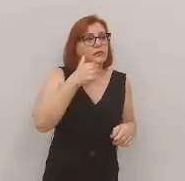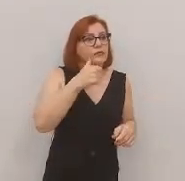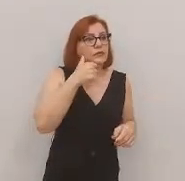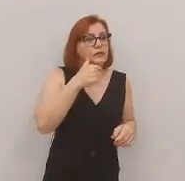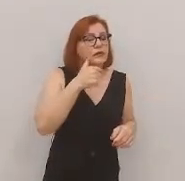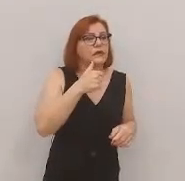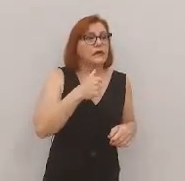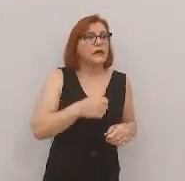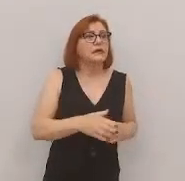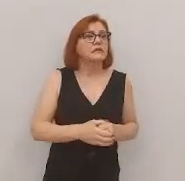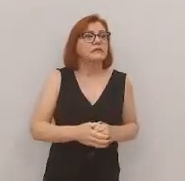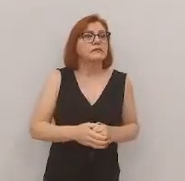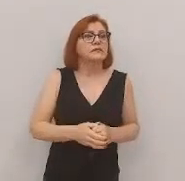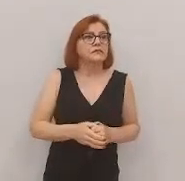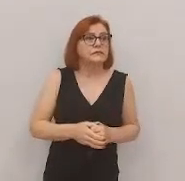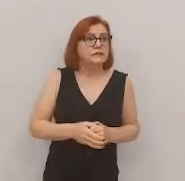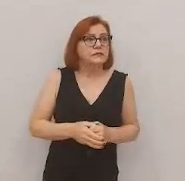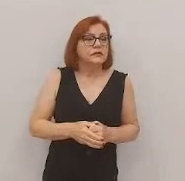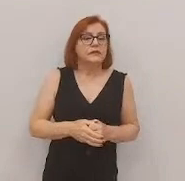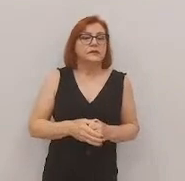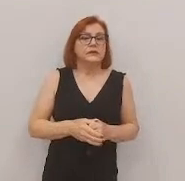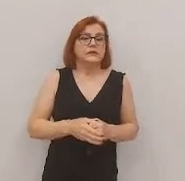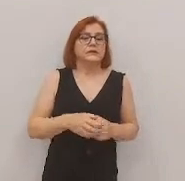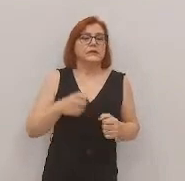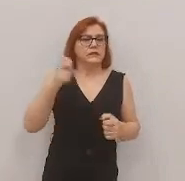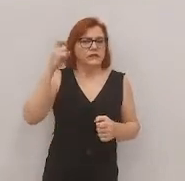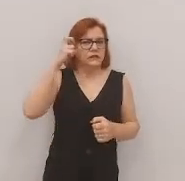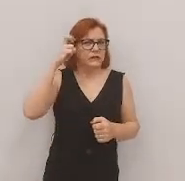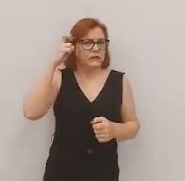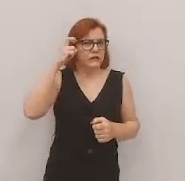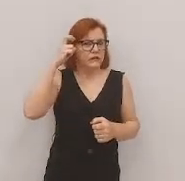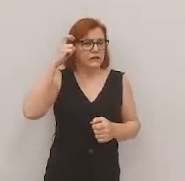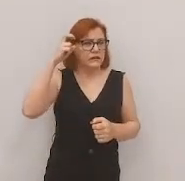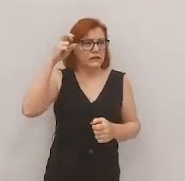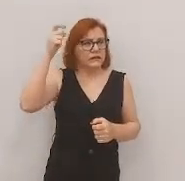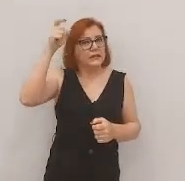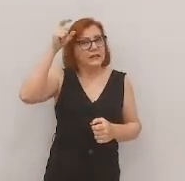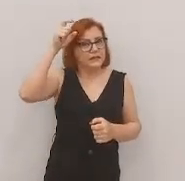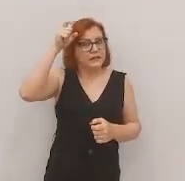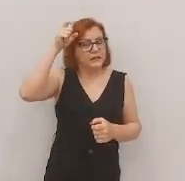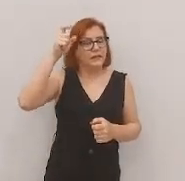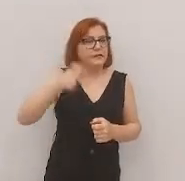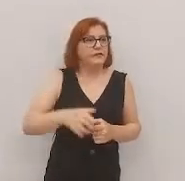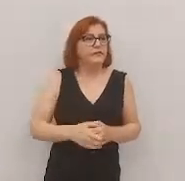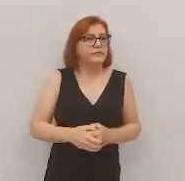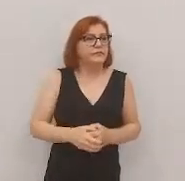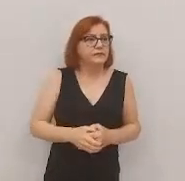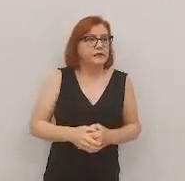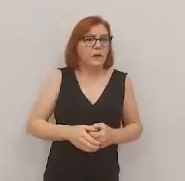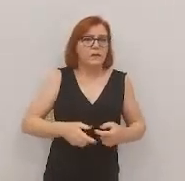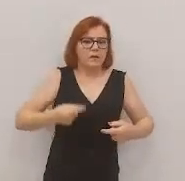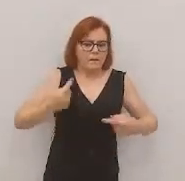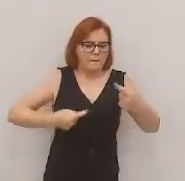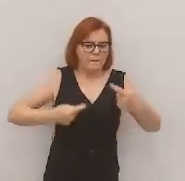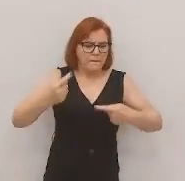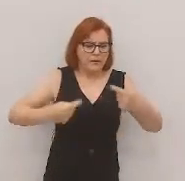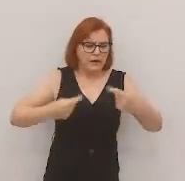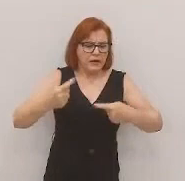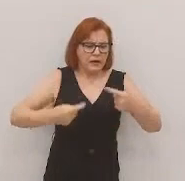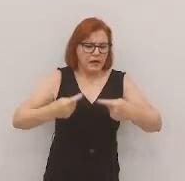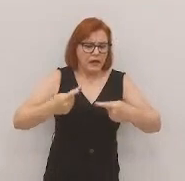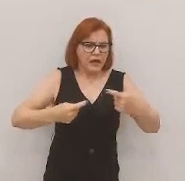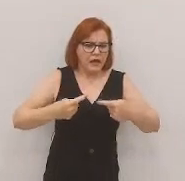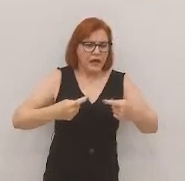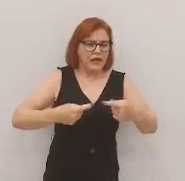tu lhe ferirás o calcanhar. Então, é uma guerra aqui entre a semente da